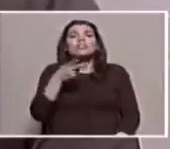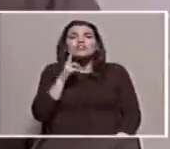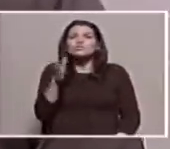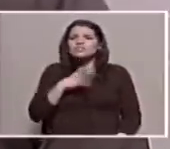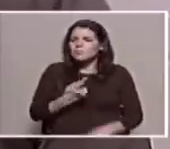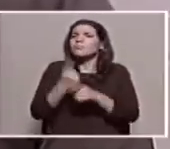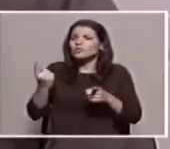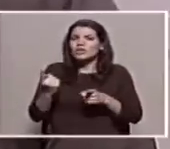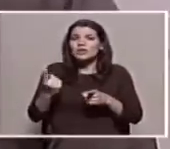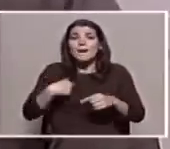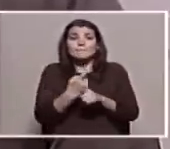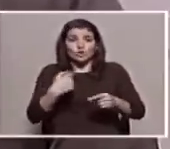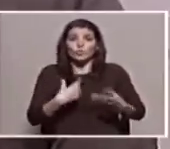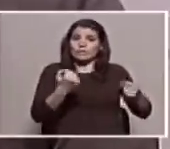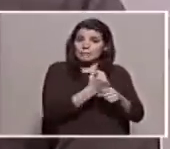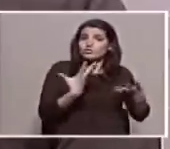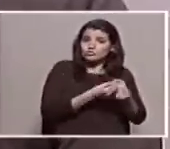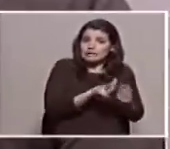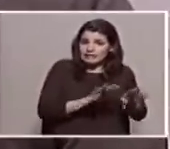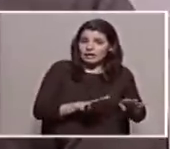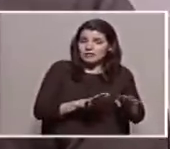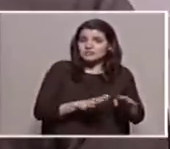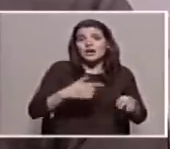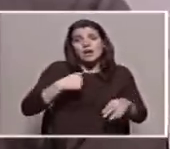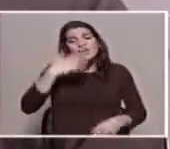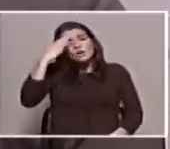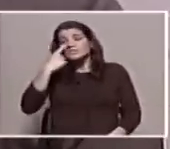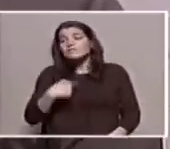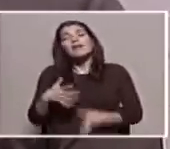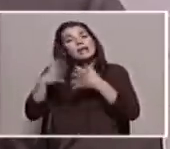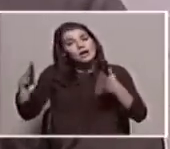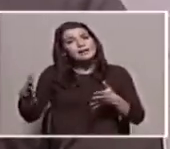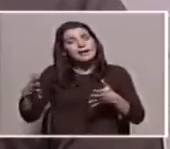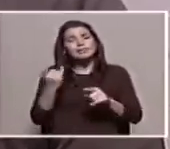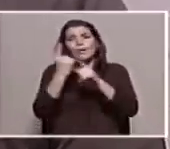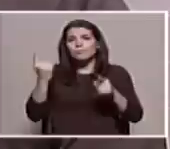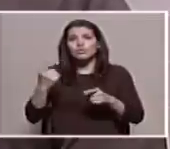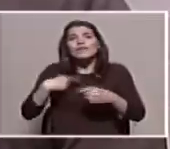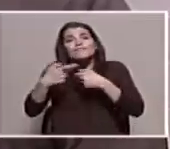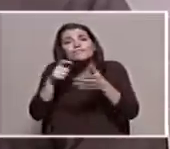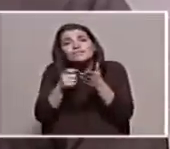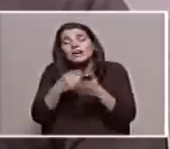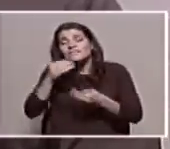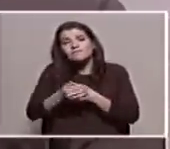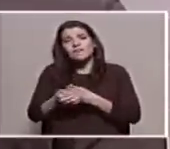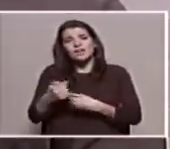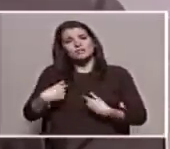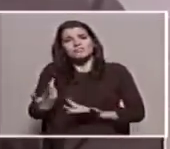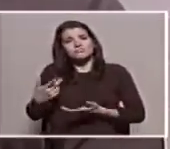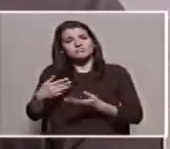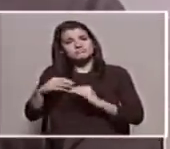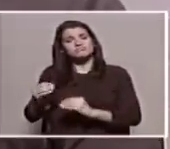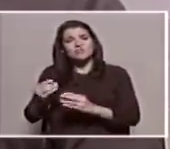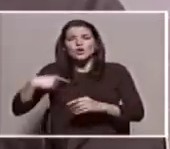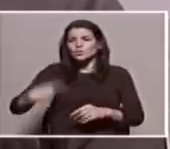mas porquê porque eu tenho trabalhado sempre com crianças e realmente acho que há uma grande falha Porque nós não fazemos nada para idosos e eu comecei a pensar